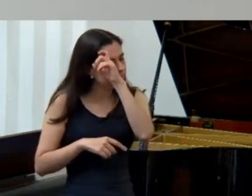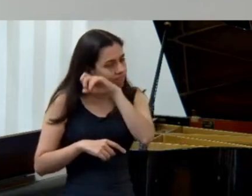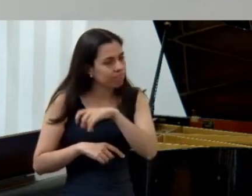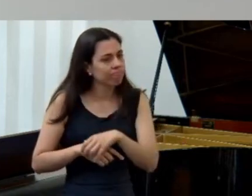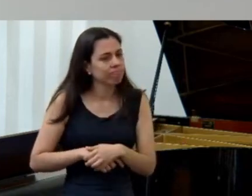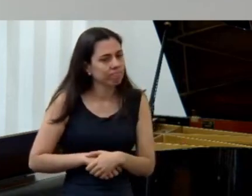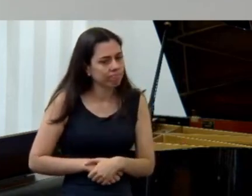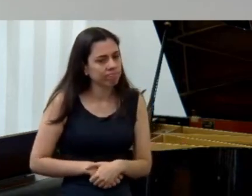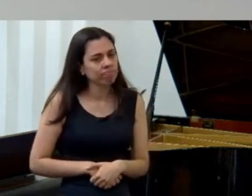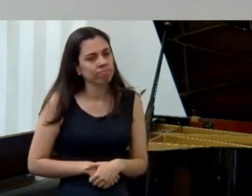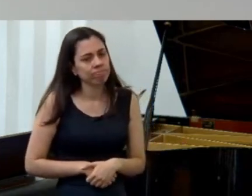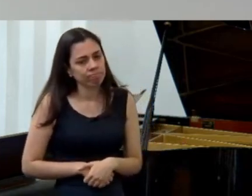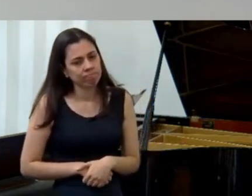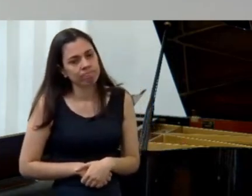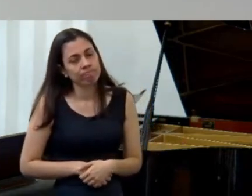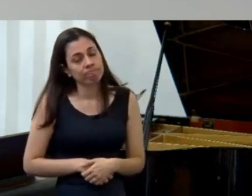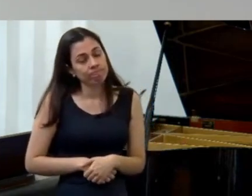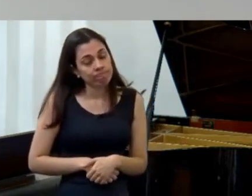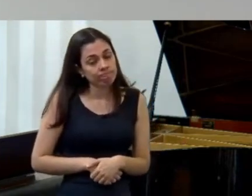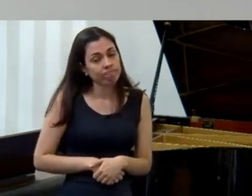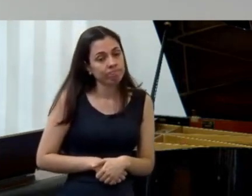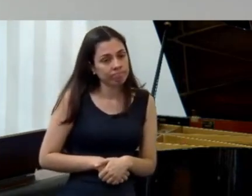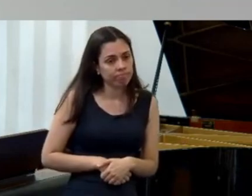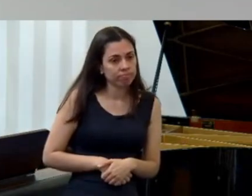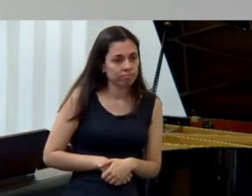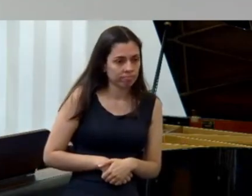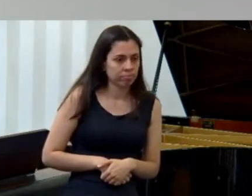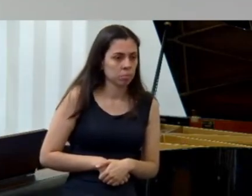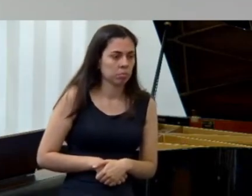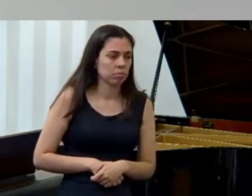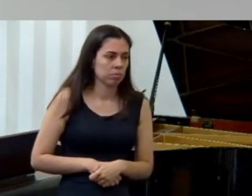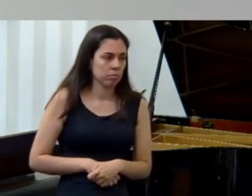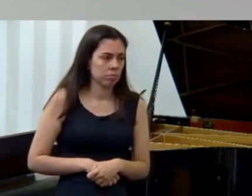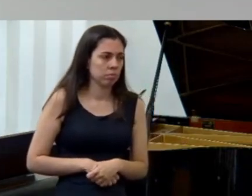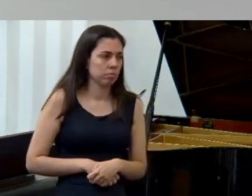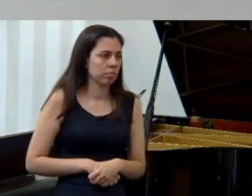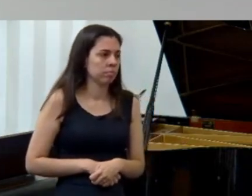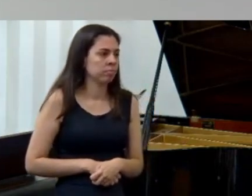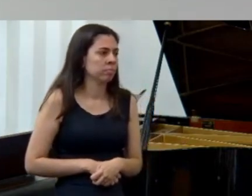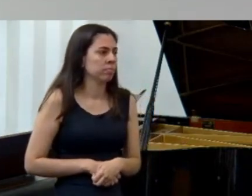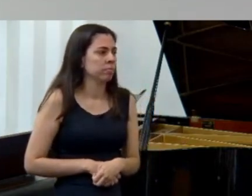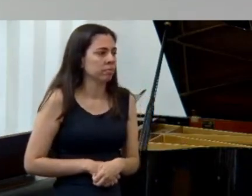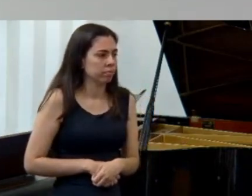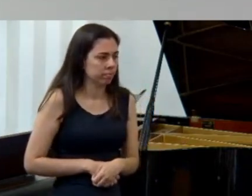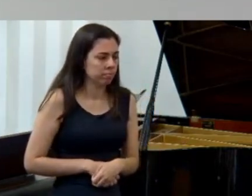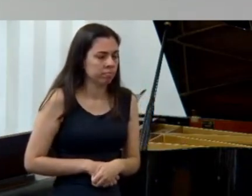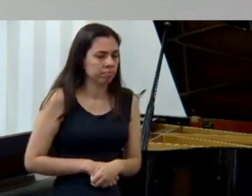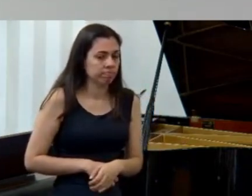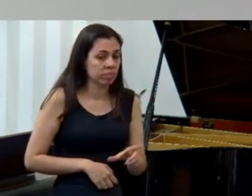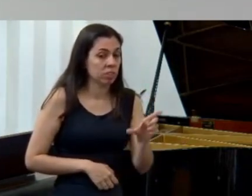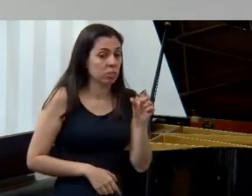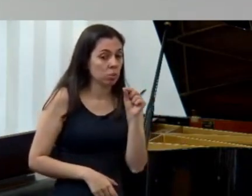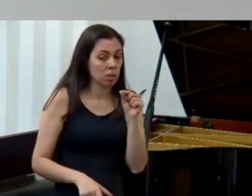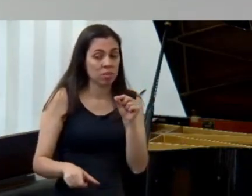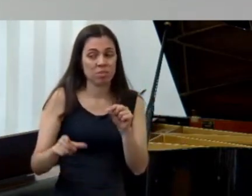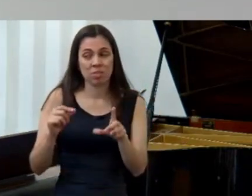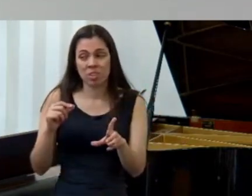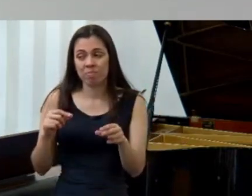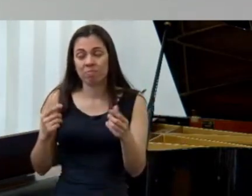sentimentos e nós não sabemos o que fazer. E muitas vezes tomamos más decisões.